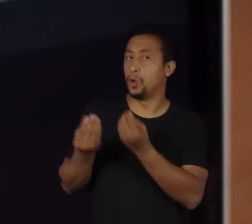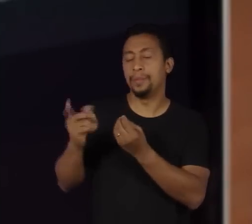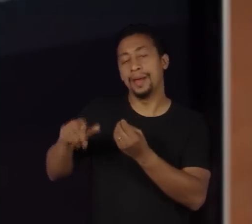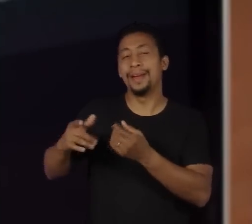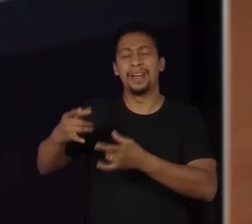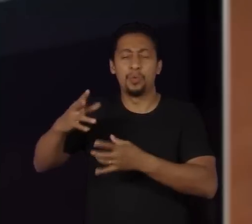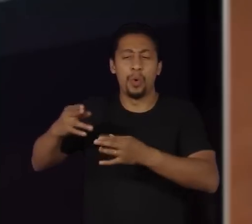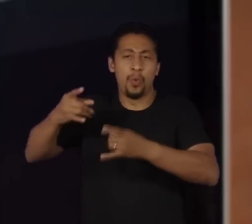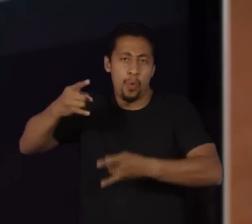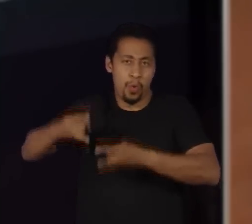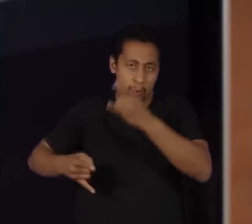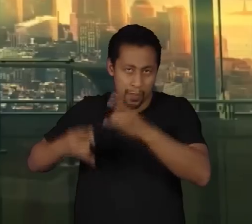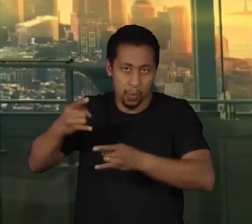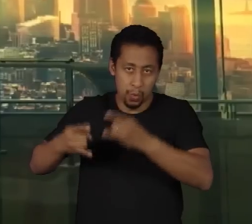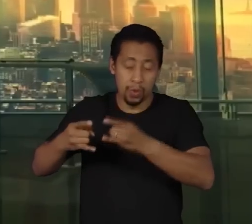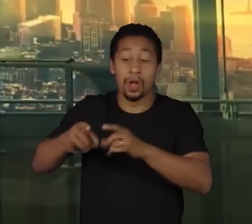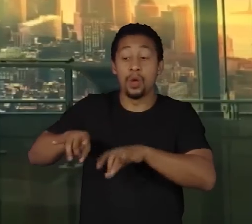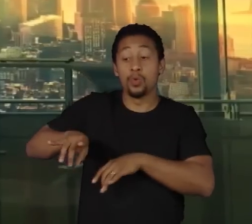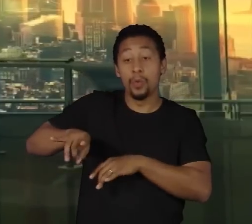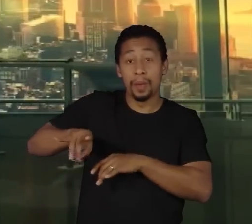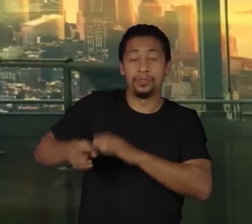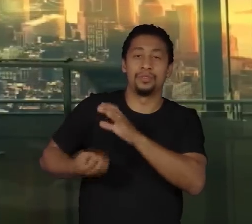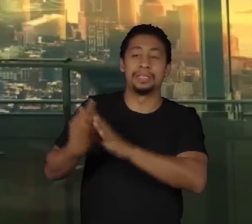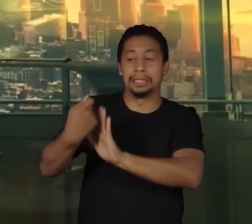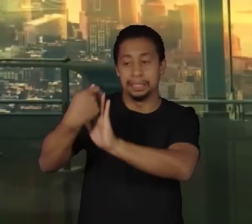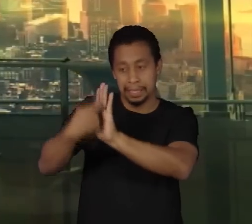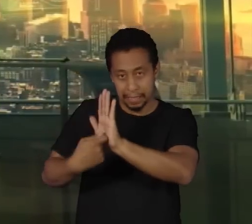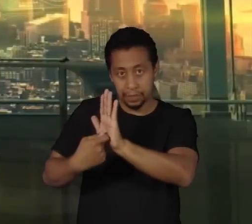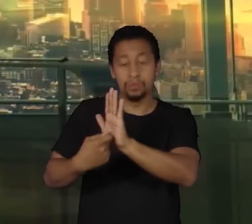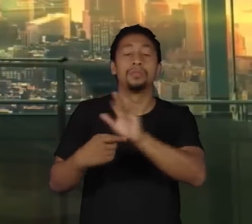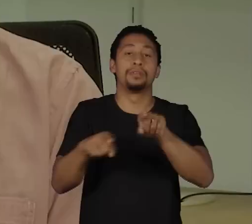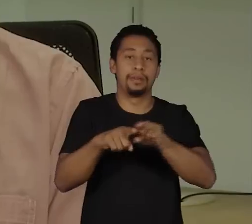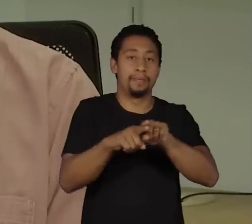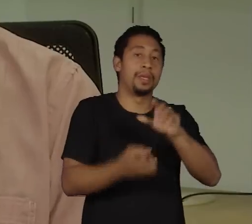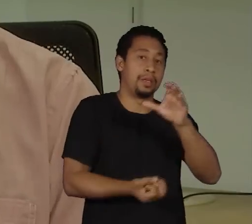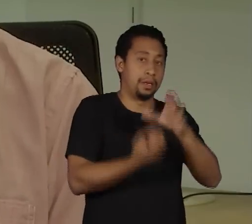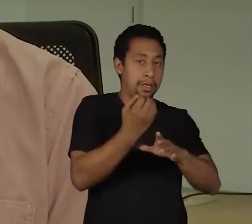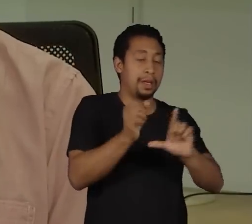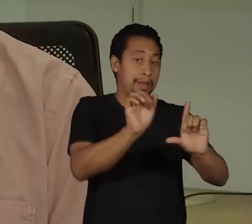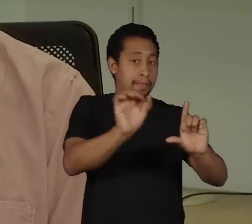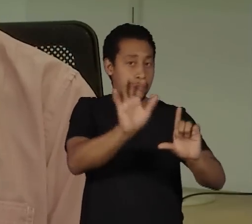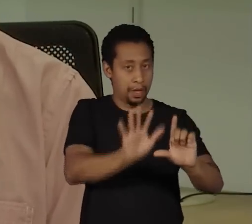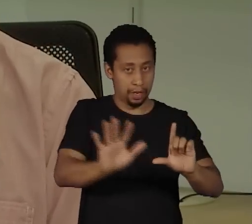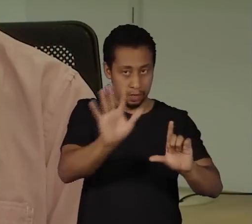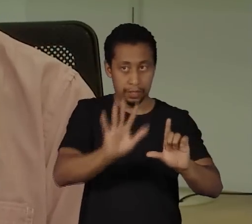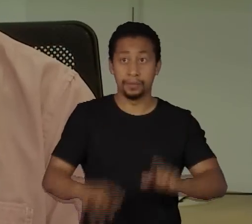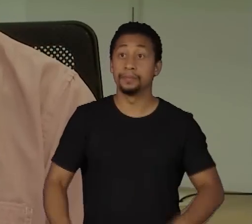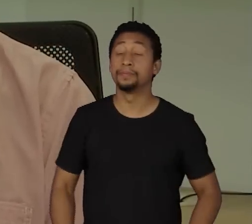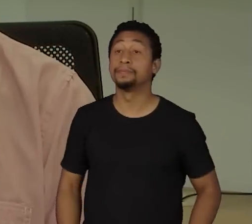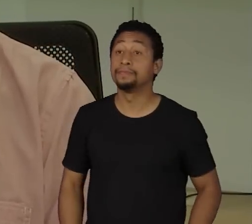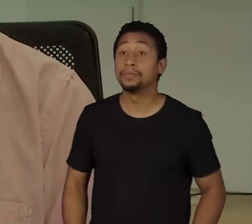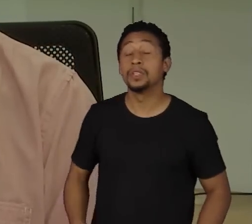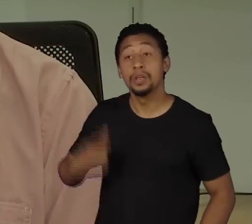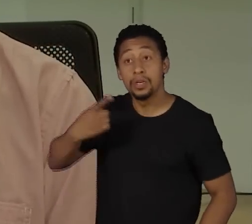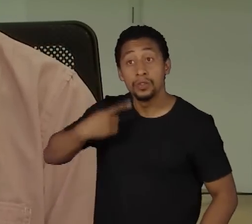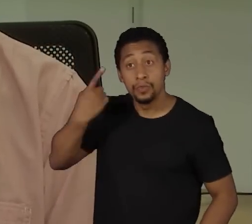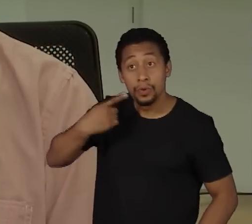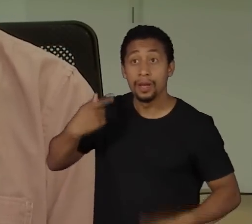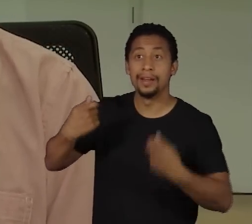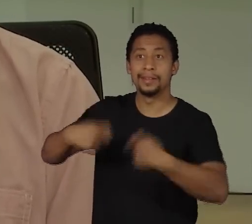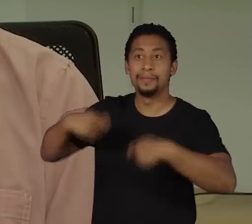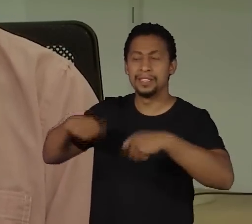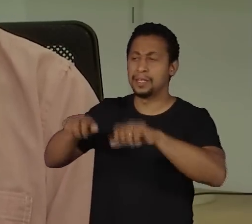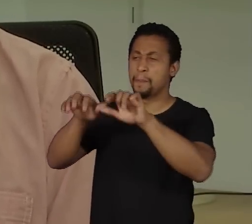usuários, pode criar textos e até imagens. Um advogado que tem que fazer petições que são muito